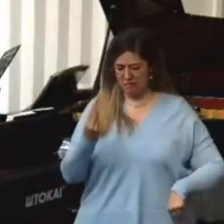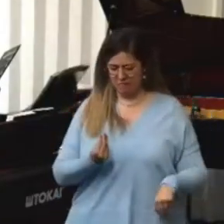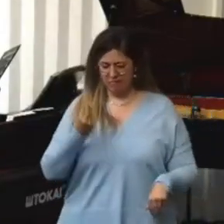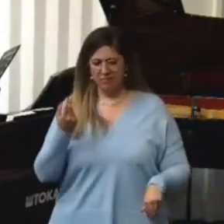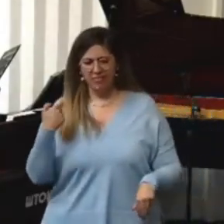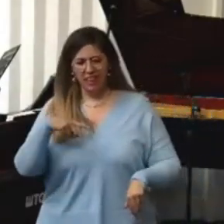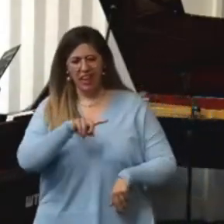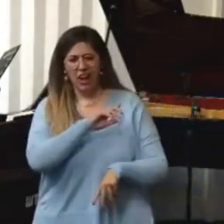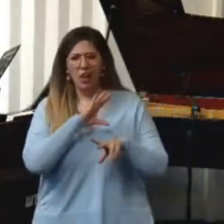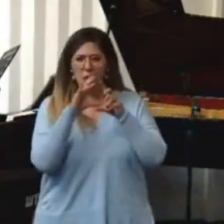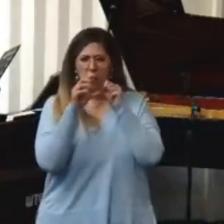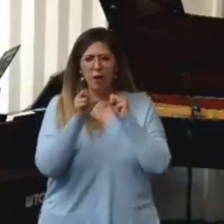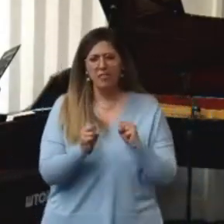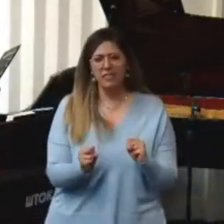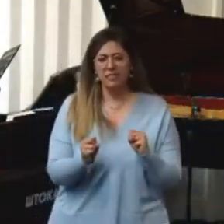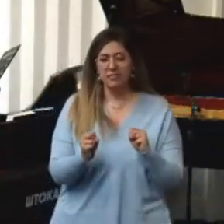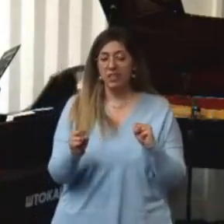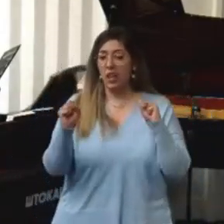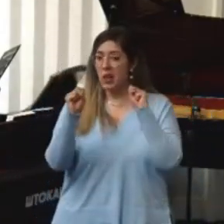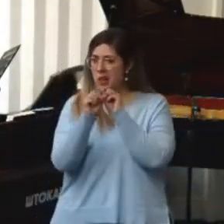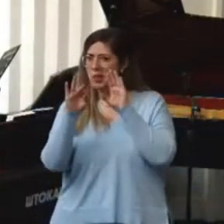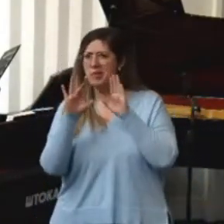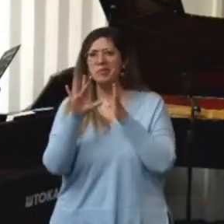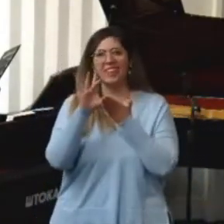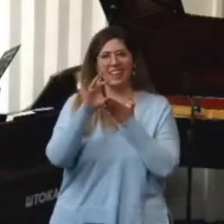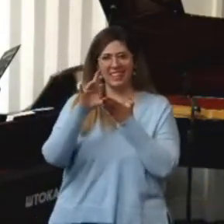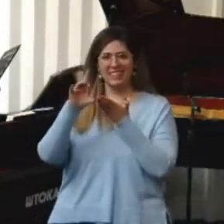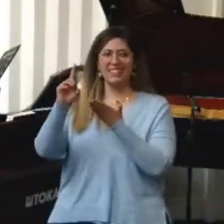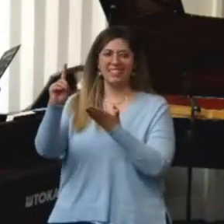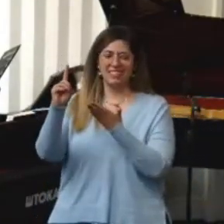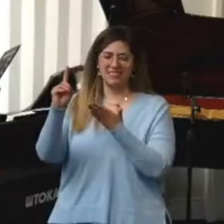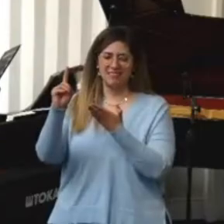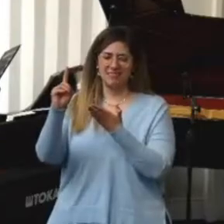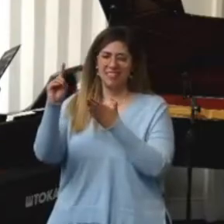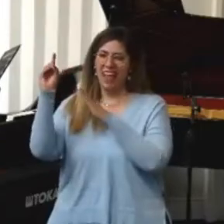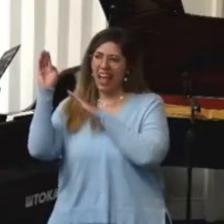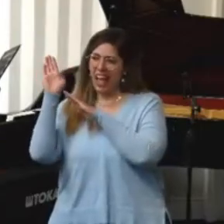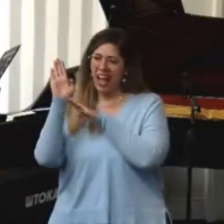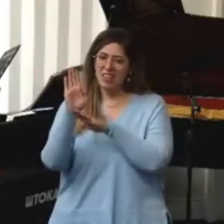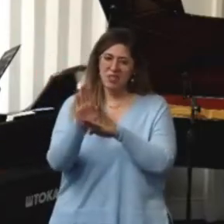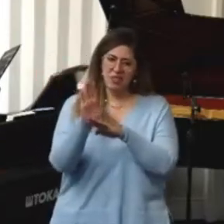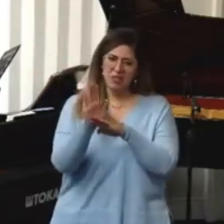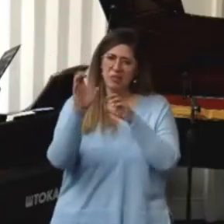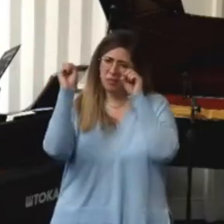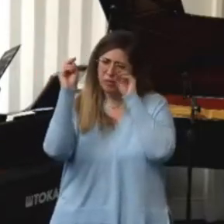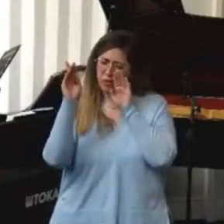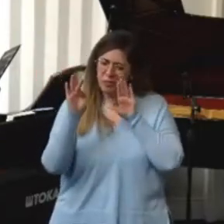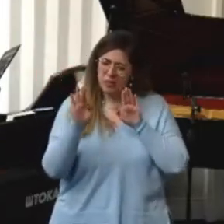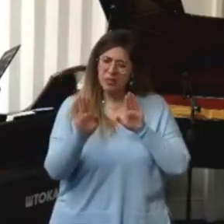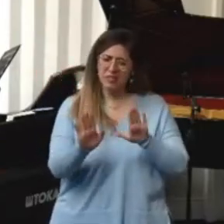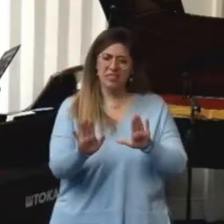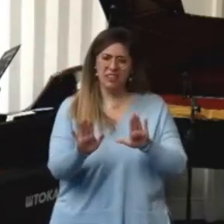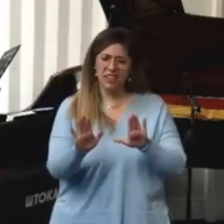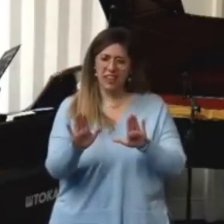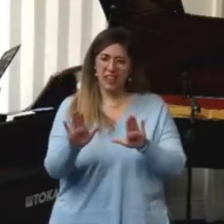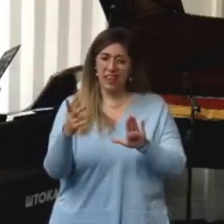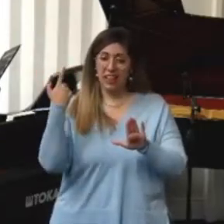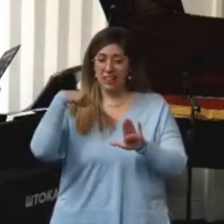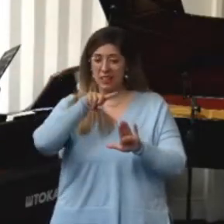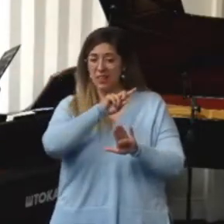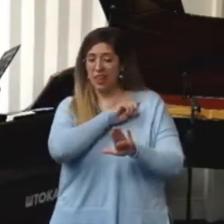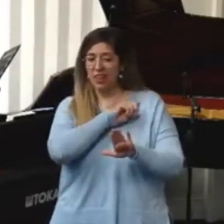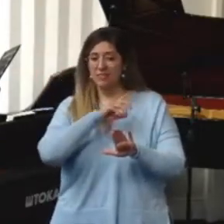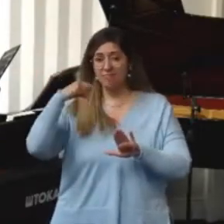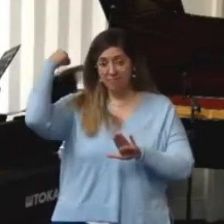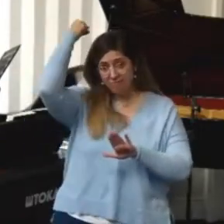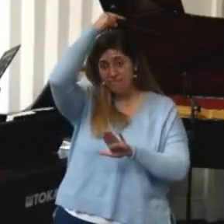vida, podemos ou não glorificar a Deus. Que Deus nos ajude, que Deus nos abençoe, que Deus nos dê